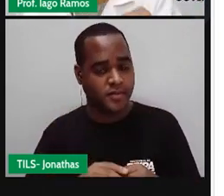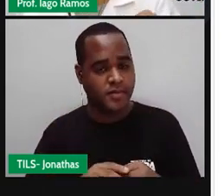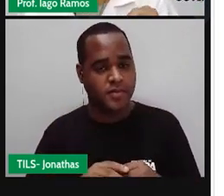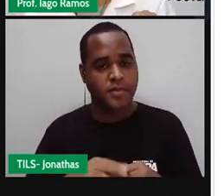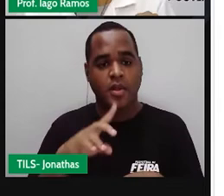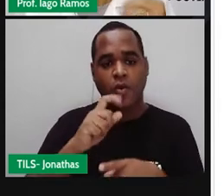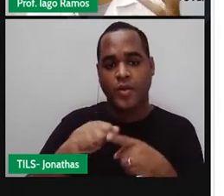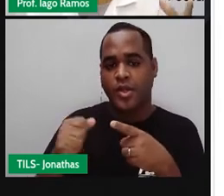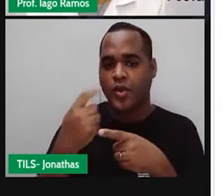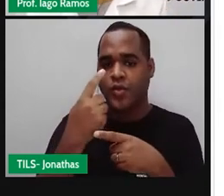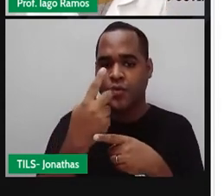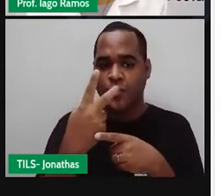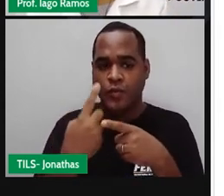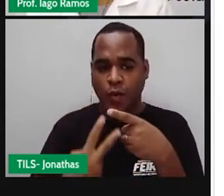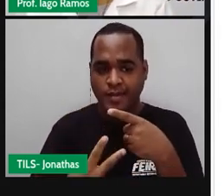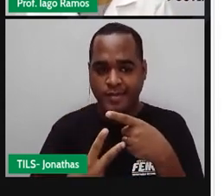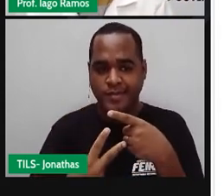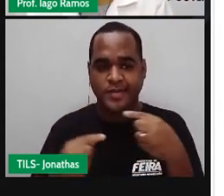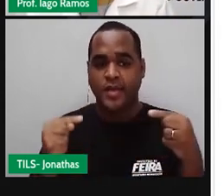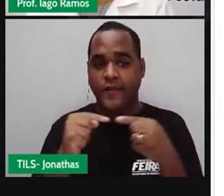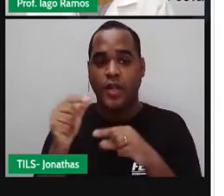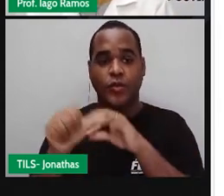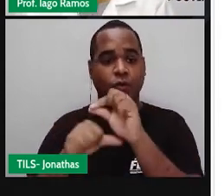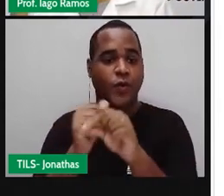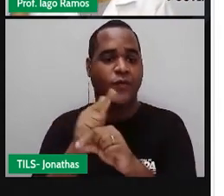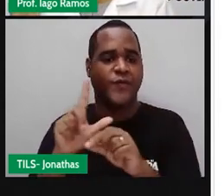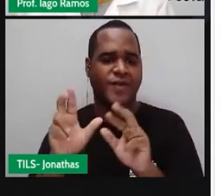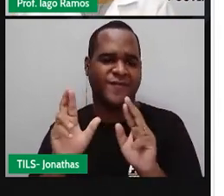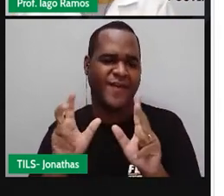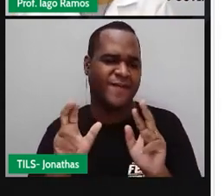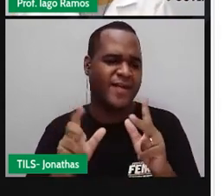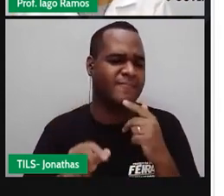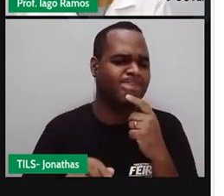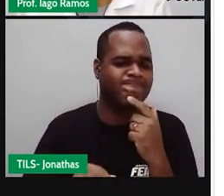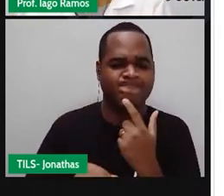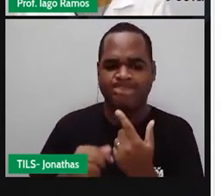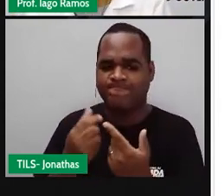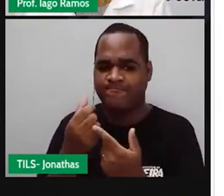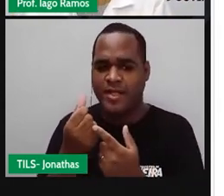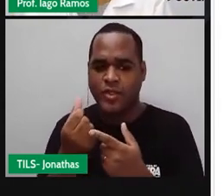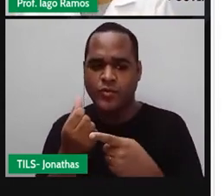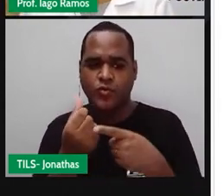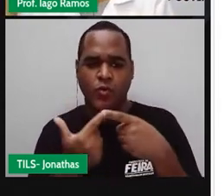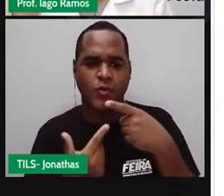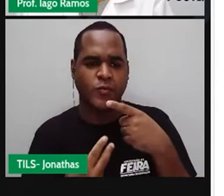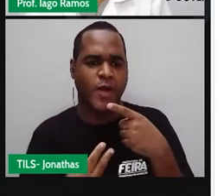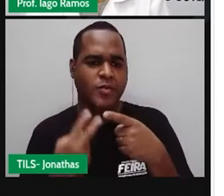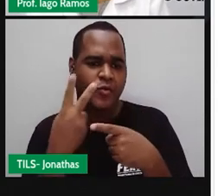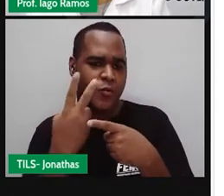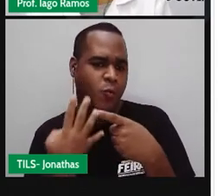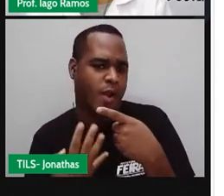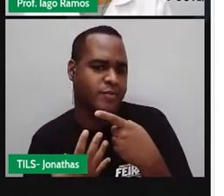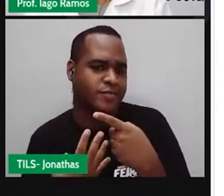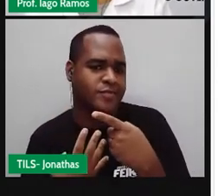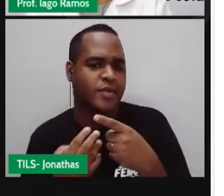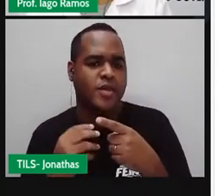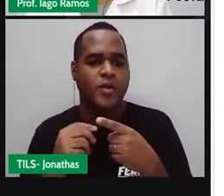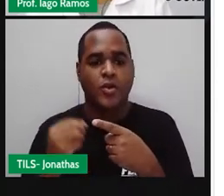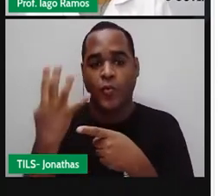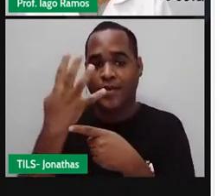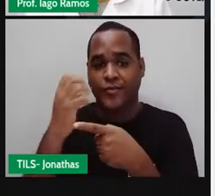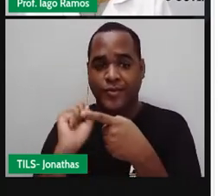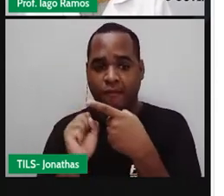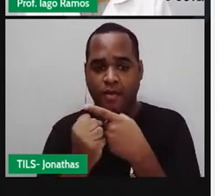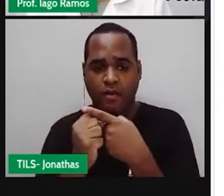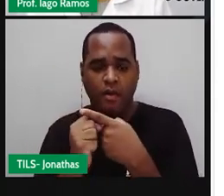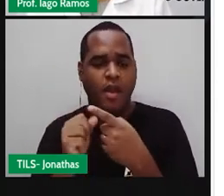pegasse a fração um meio e escrever se ela de outro jeito aí eu quero escrever meio como 2 quartos aí eu quero escrever meio como quatro